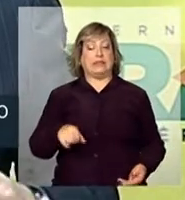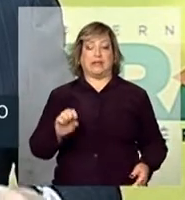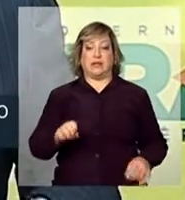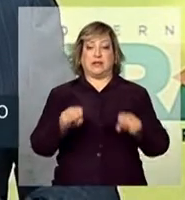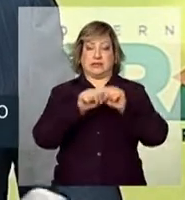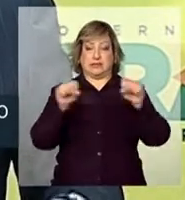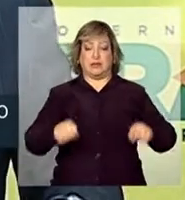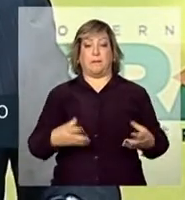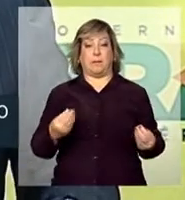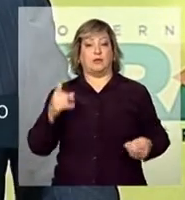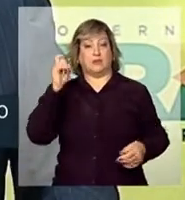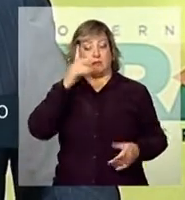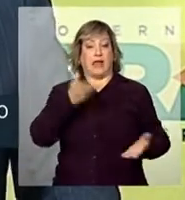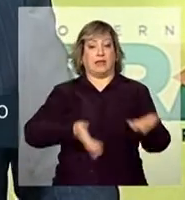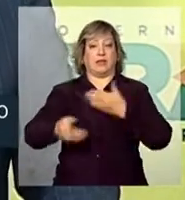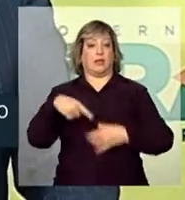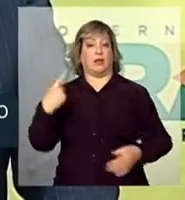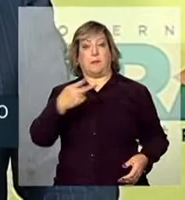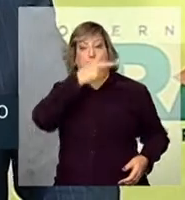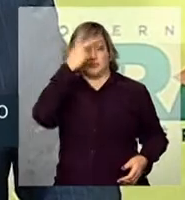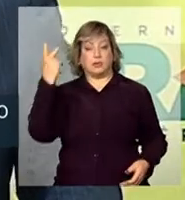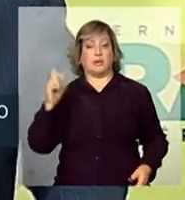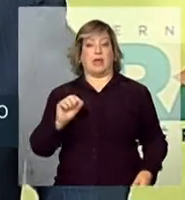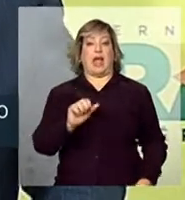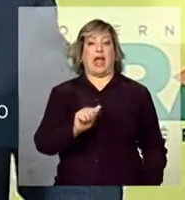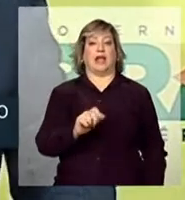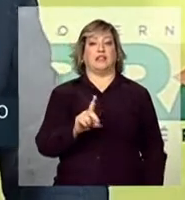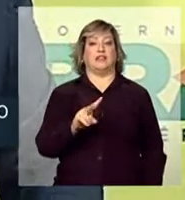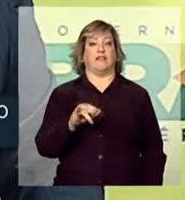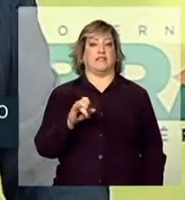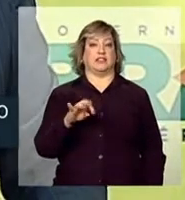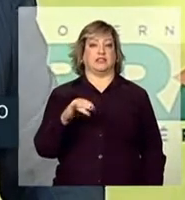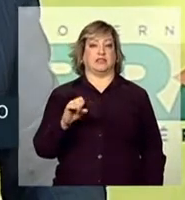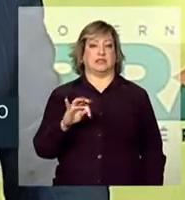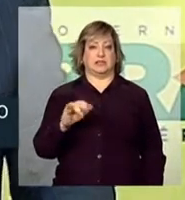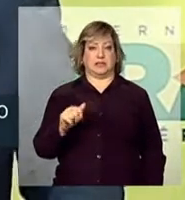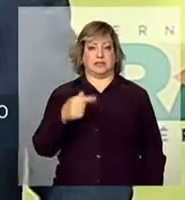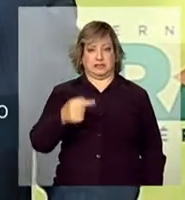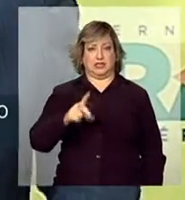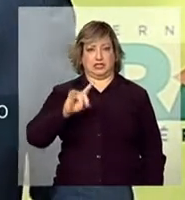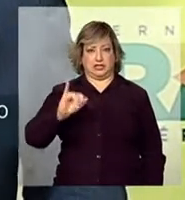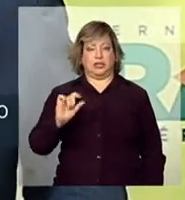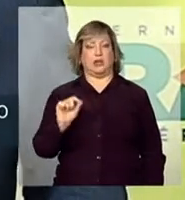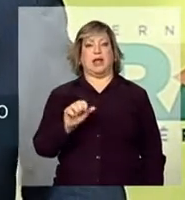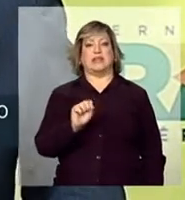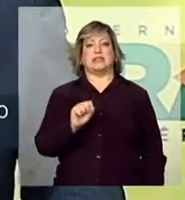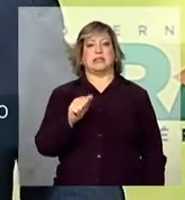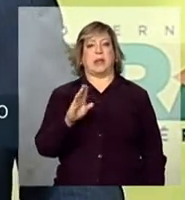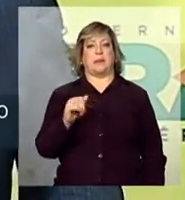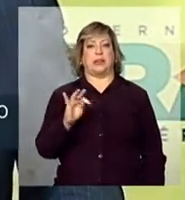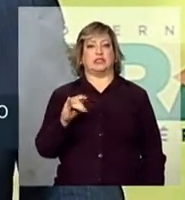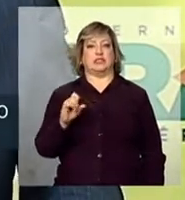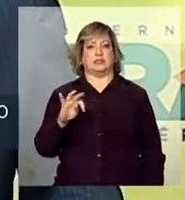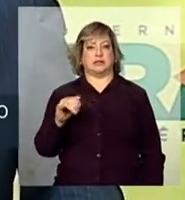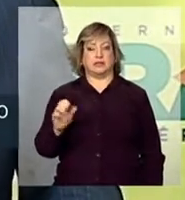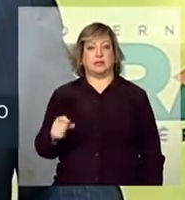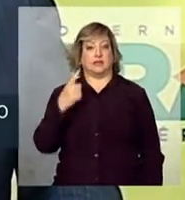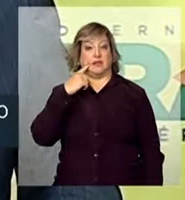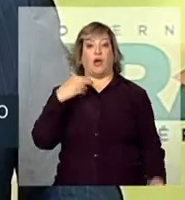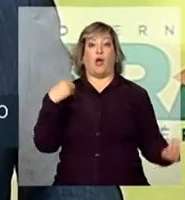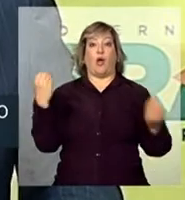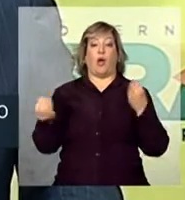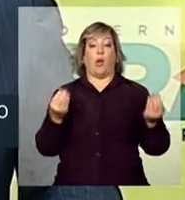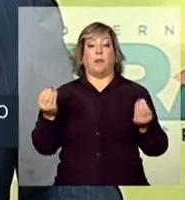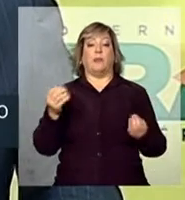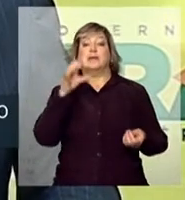sistema bastante complexo atendeu sua Batista mas não temos como fazer um exame desse tamanho dia de semana né imagina no final de semana tem gente que atração no